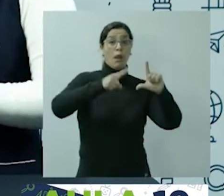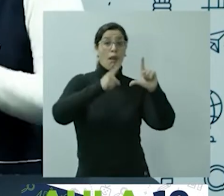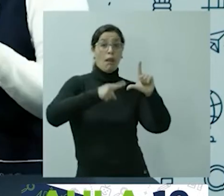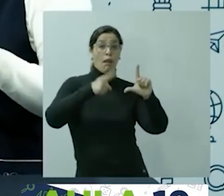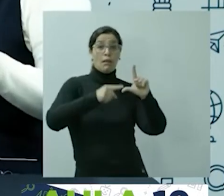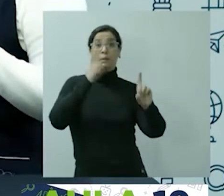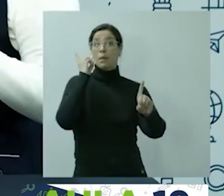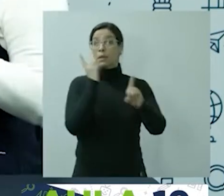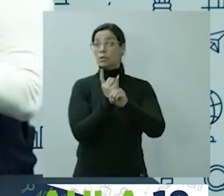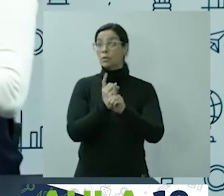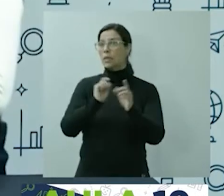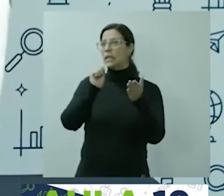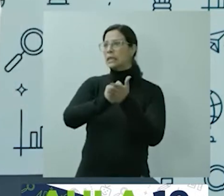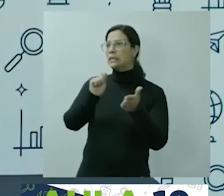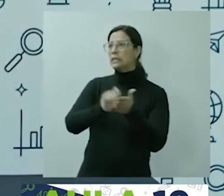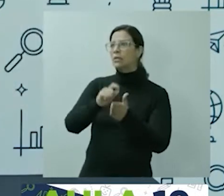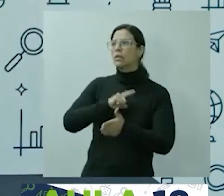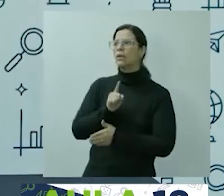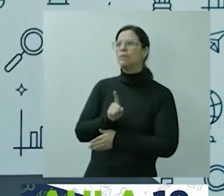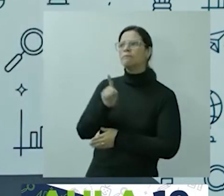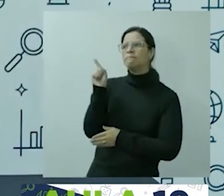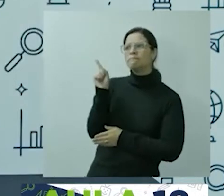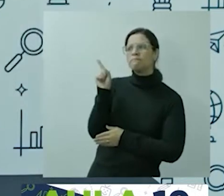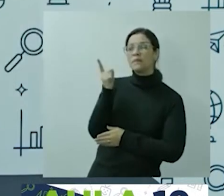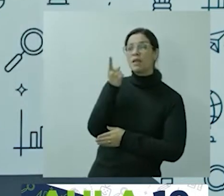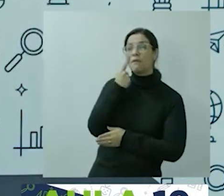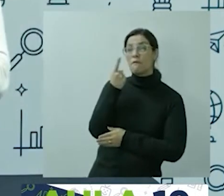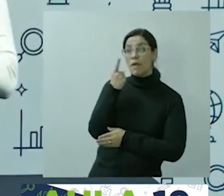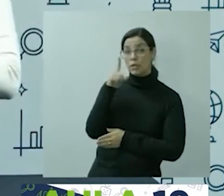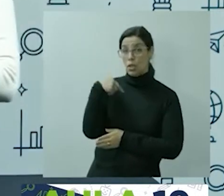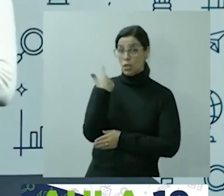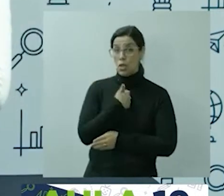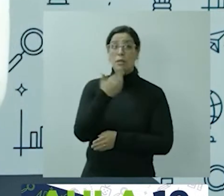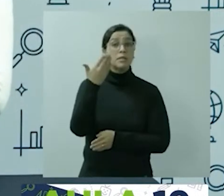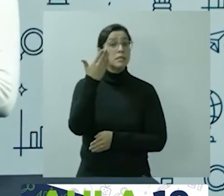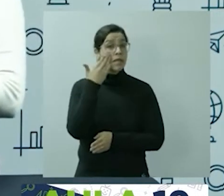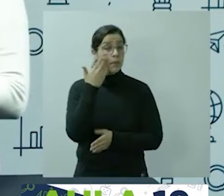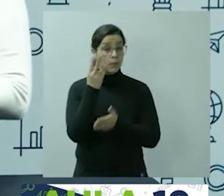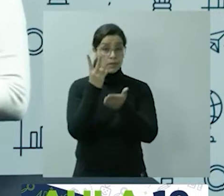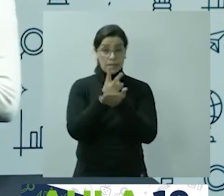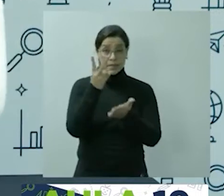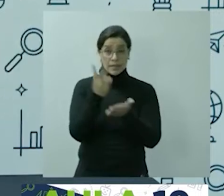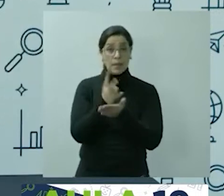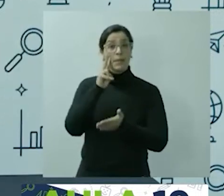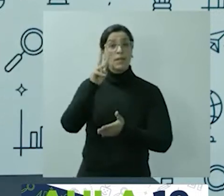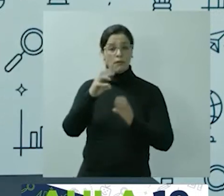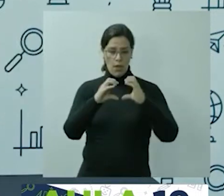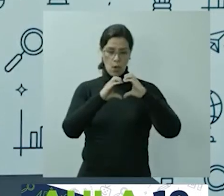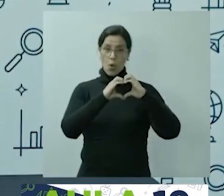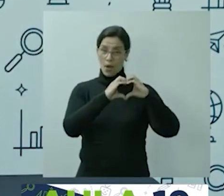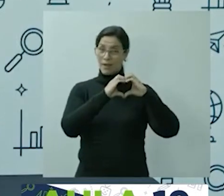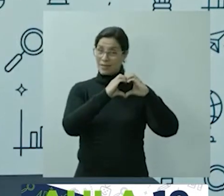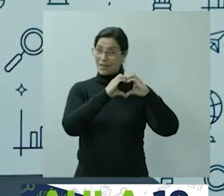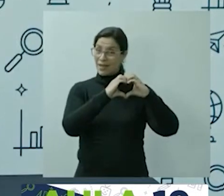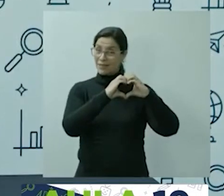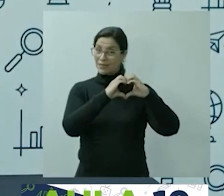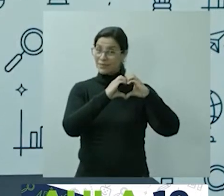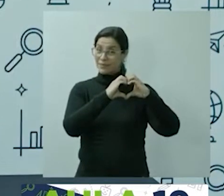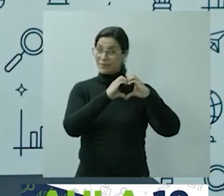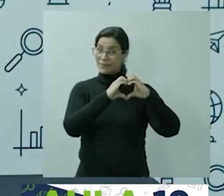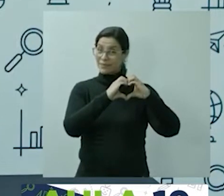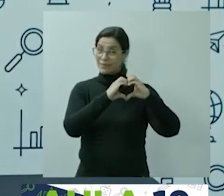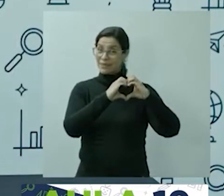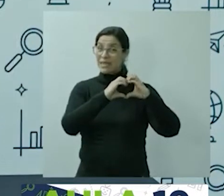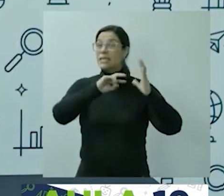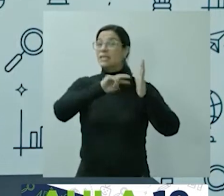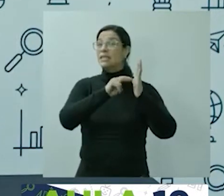Mas temos uma pista, olhem lá. Nós sabemos que toda vez que aparecer o coração,